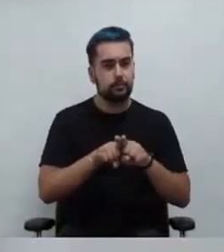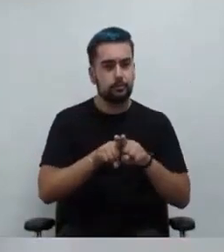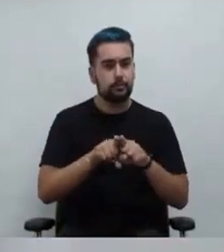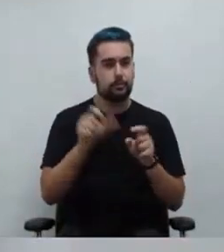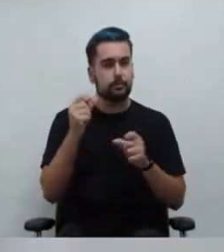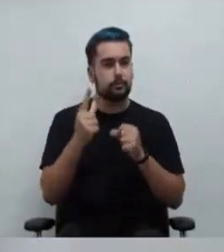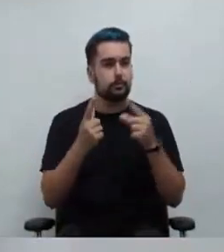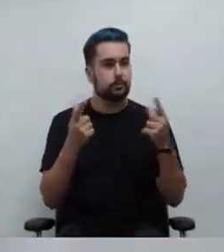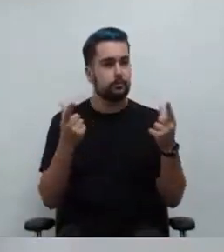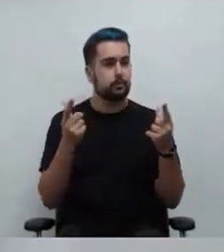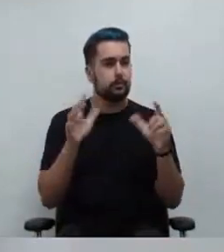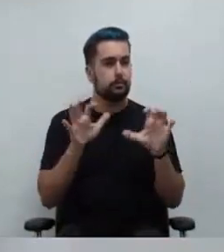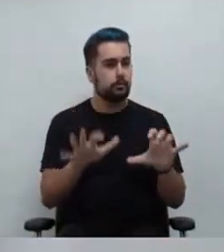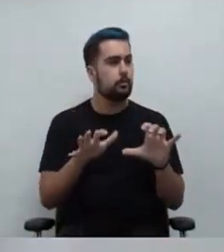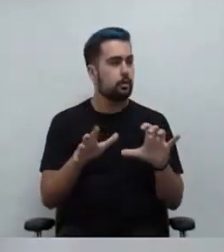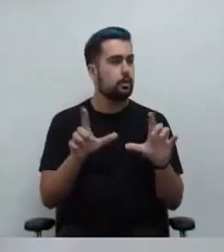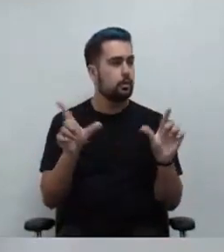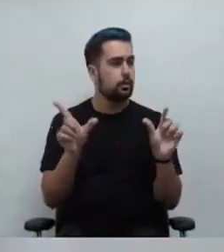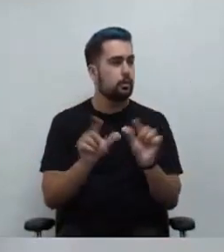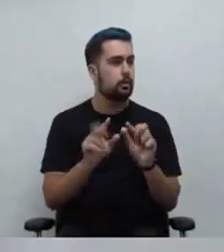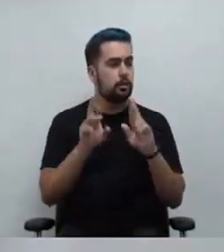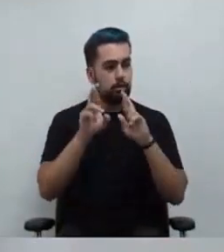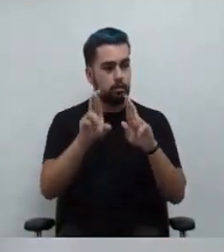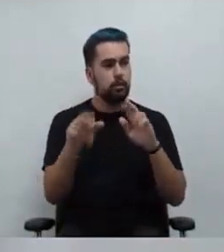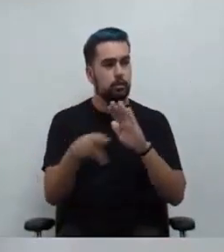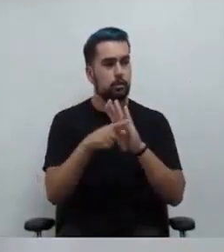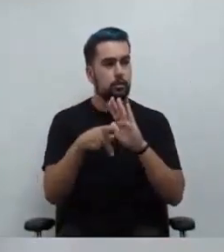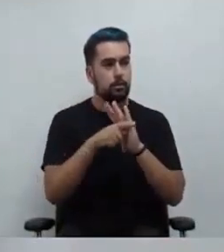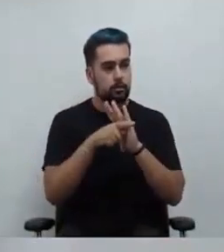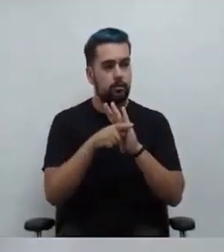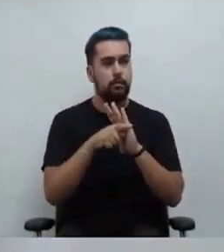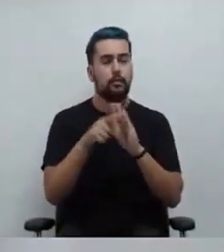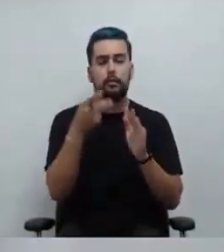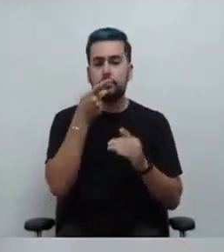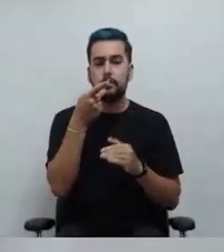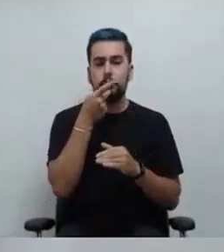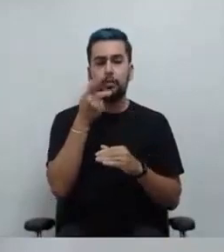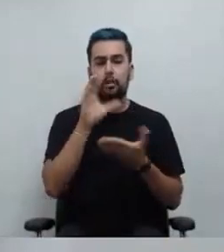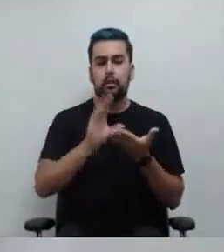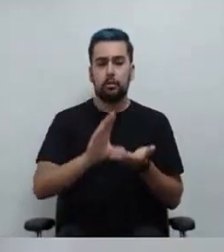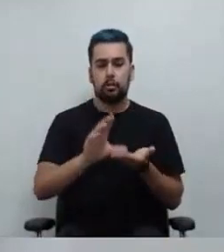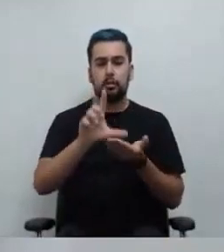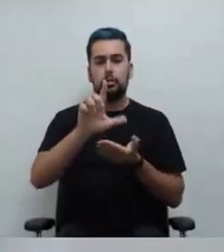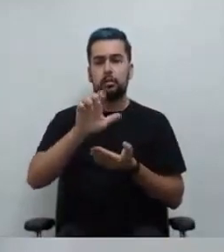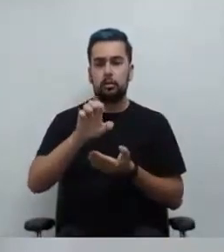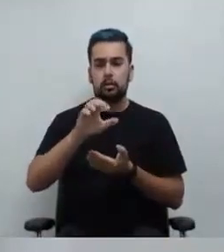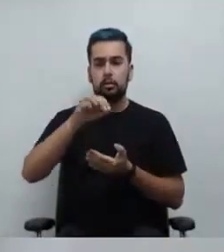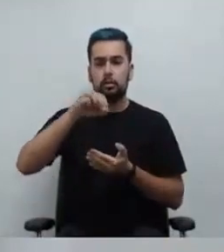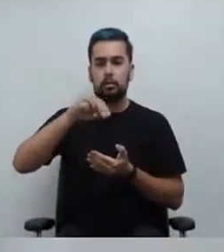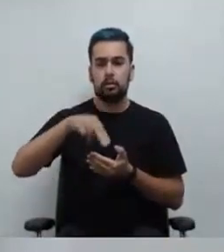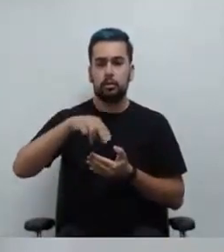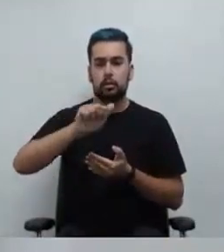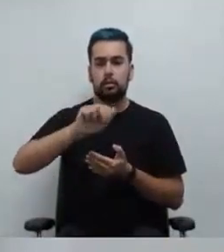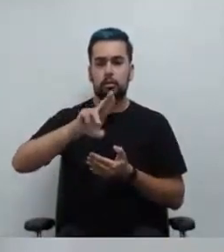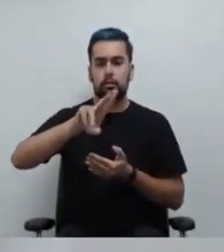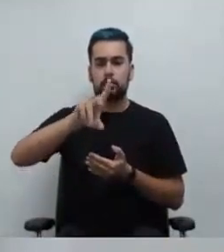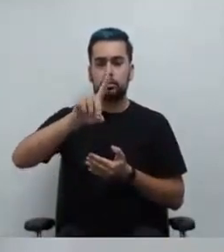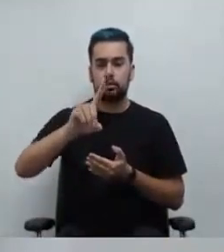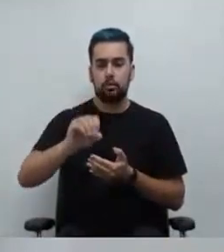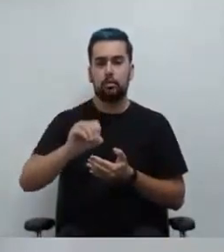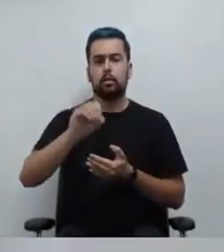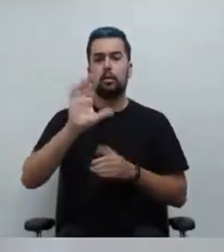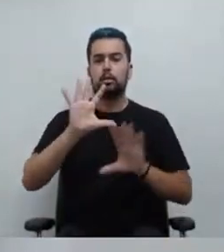Talvez este fosse o menos esperado, como ressaltou o conselheiro Leonardo Scófano, porque